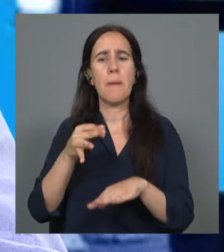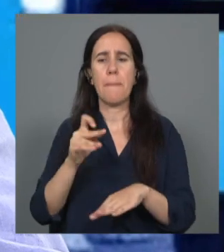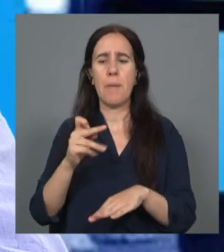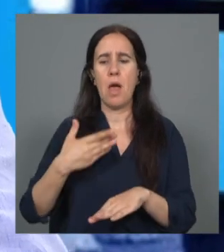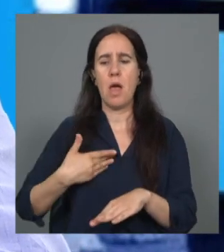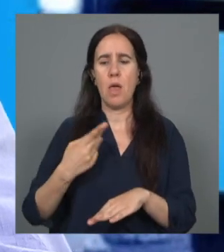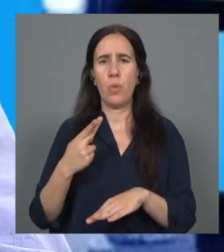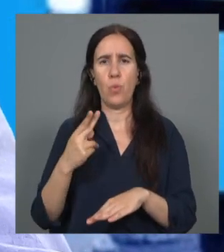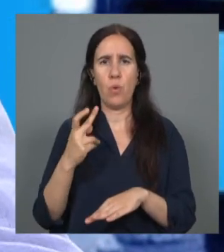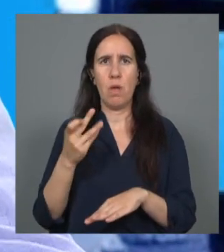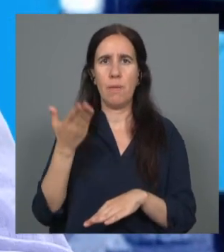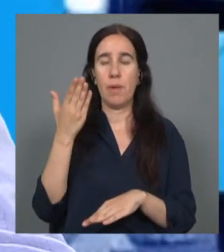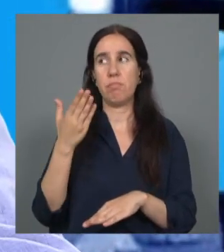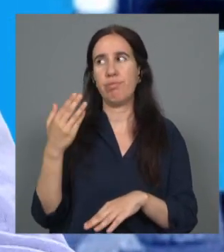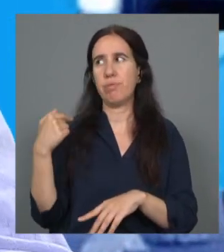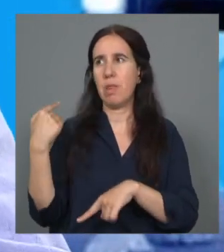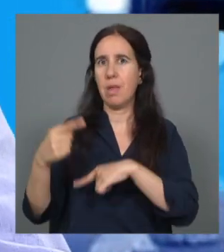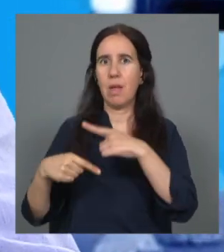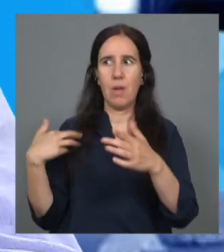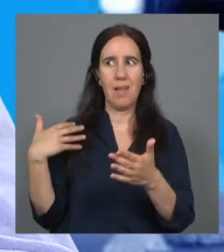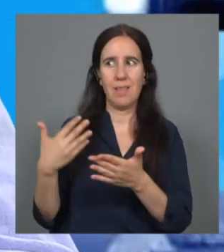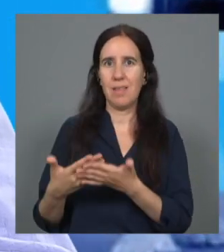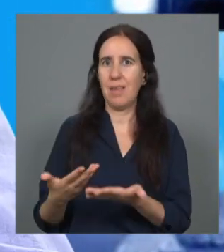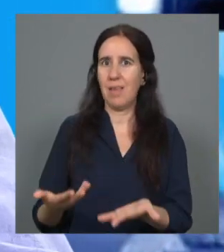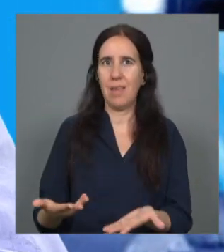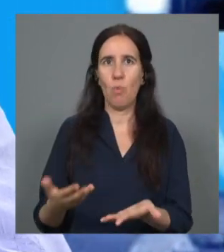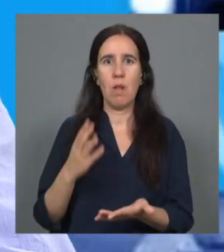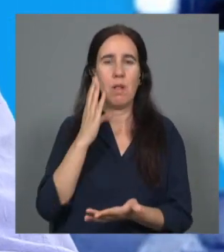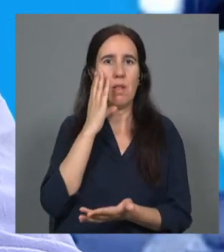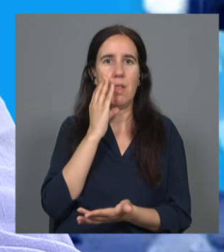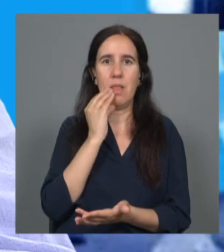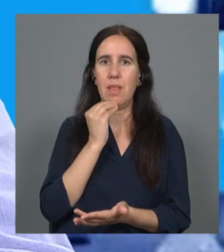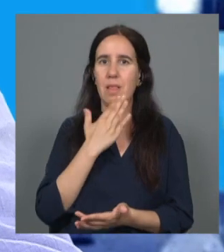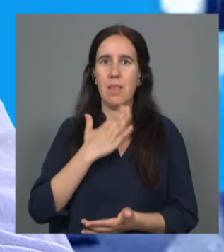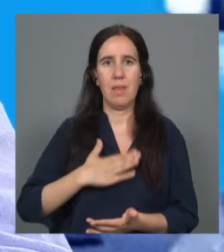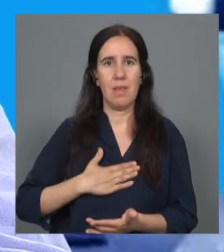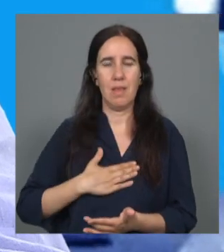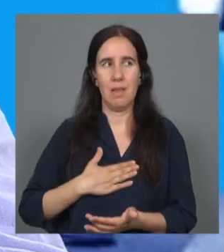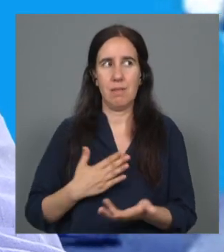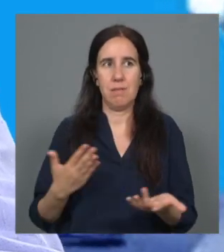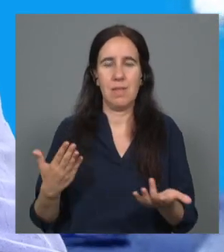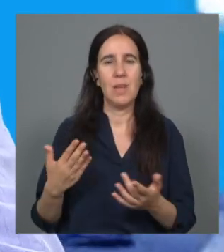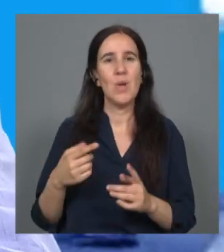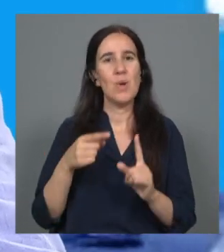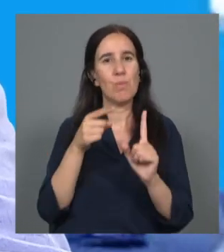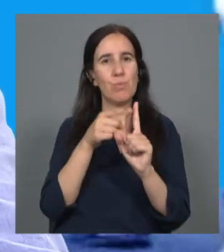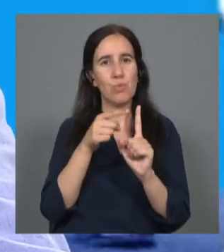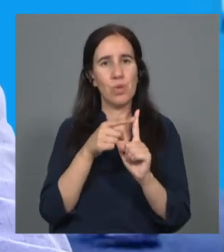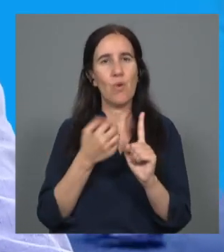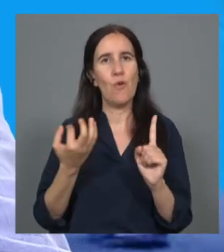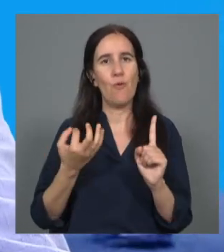um legado que ainda hoje nos faz vergonha, porque conseguiu que